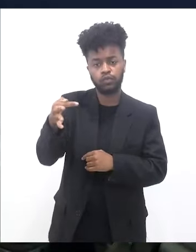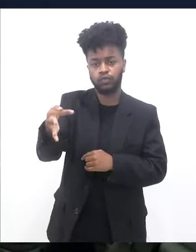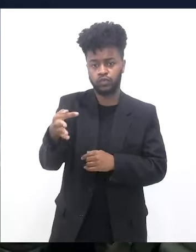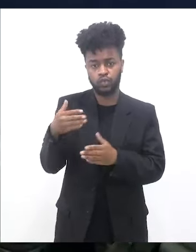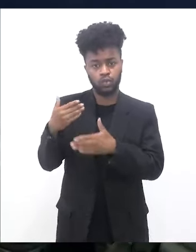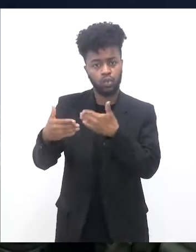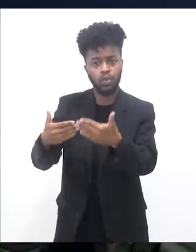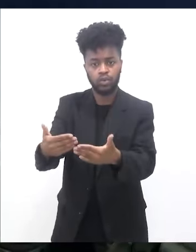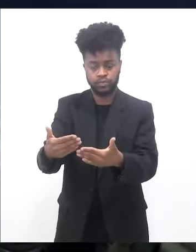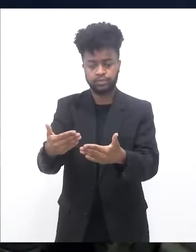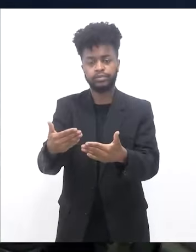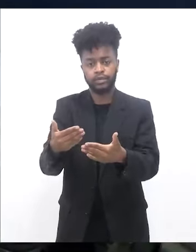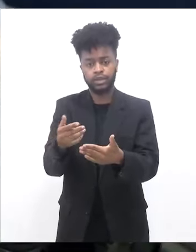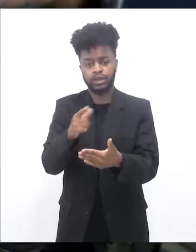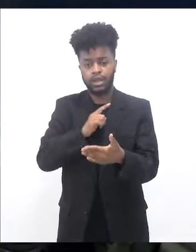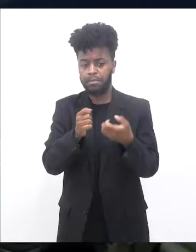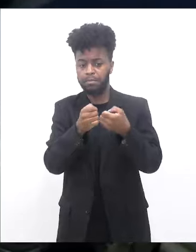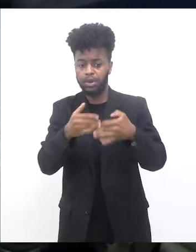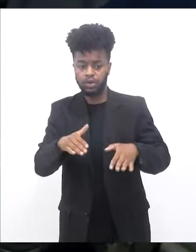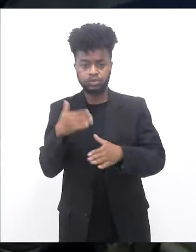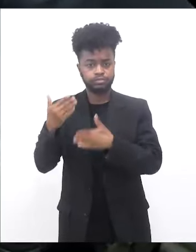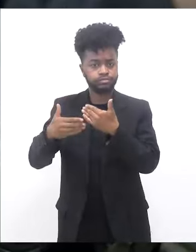psicológicos, psicossomáticos lá na frente, que vão